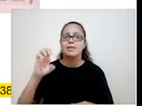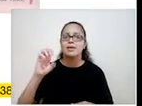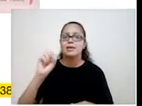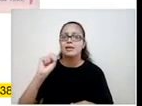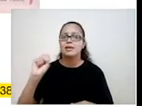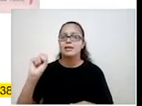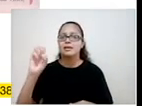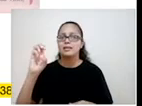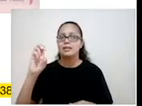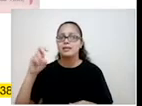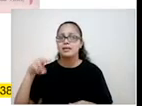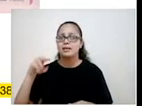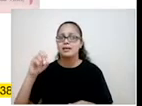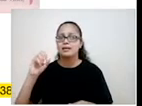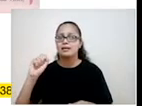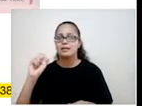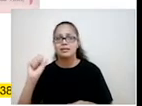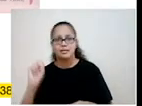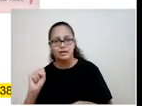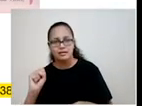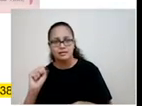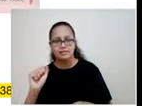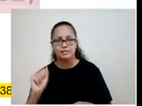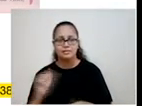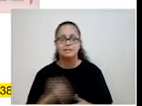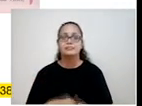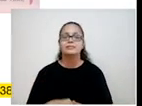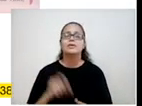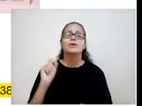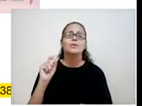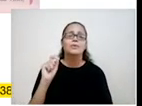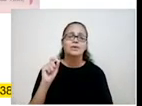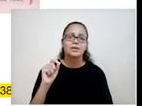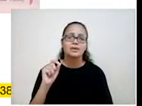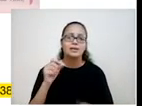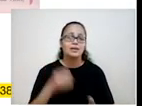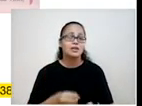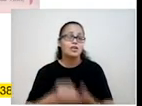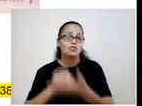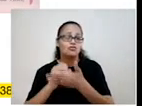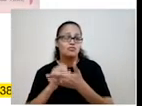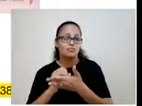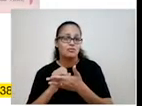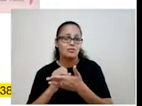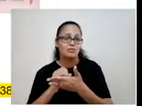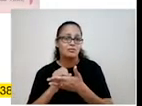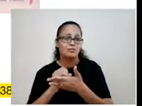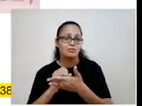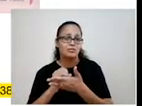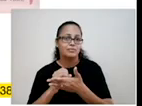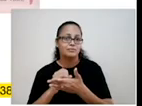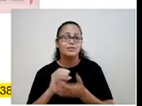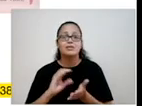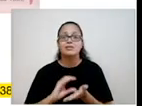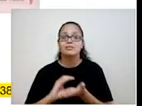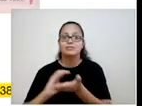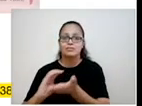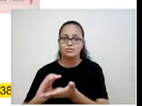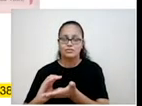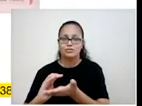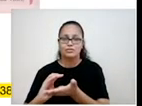que investiam nesses artistas. O mecenas principal de Da Vinci foi Ludovico